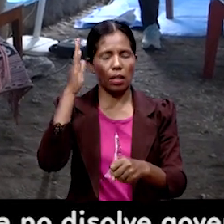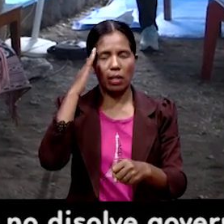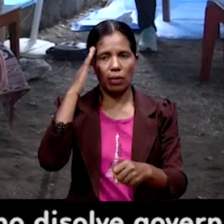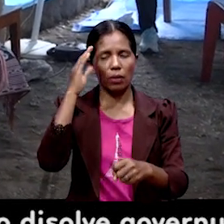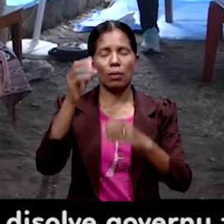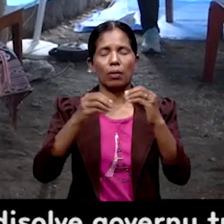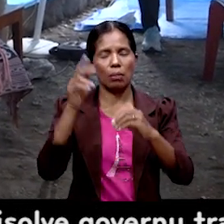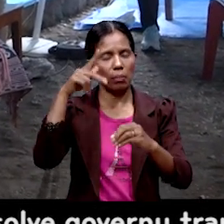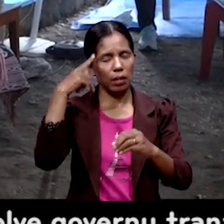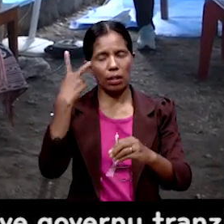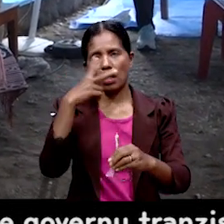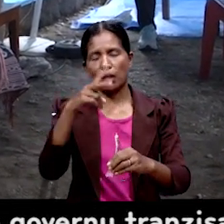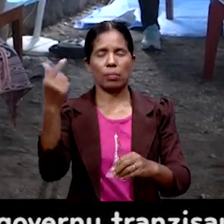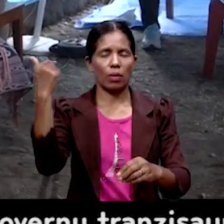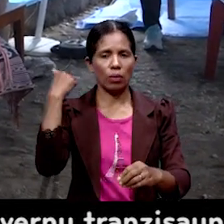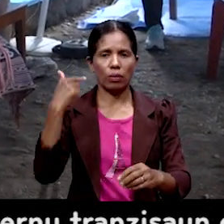Começa a noiva política, leva conto